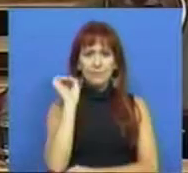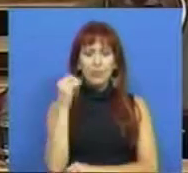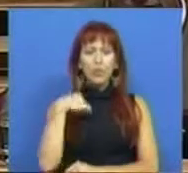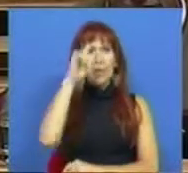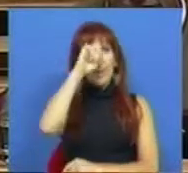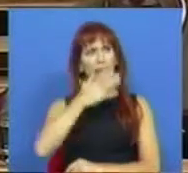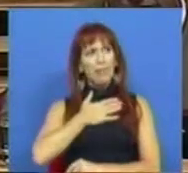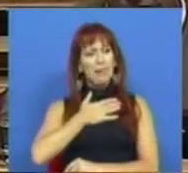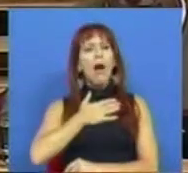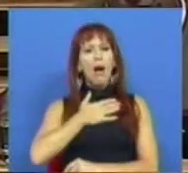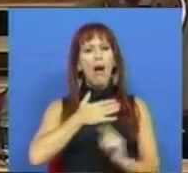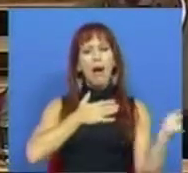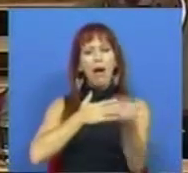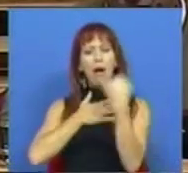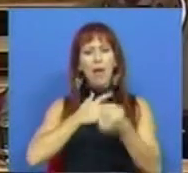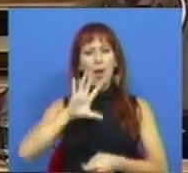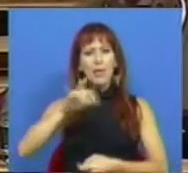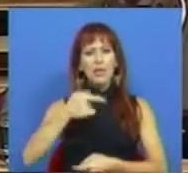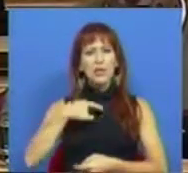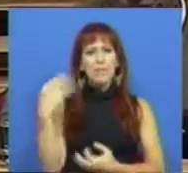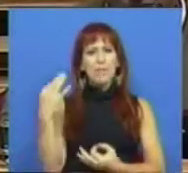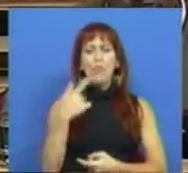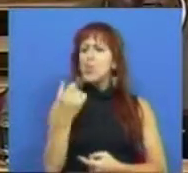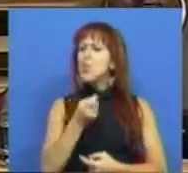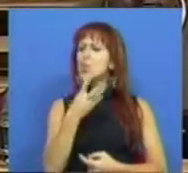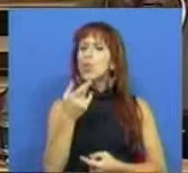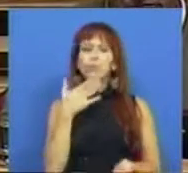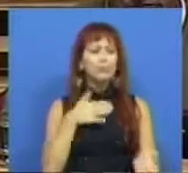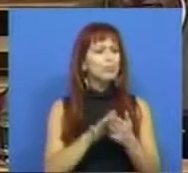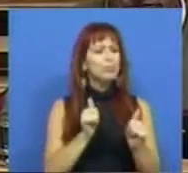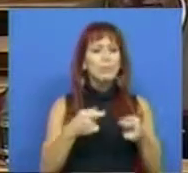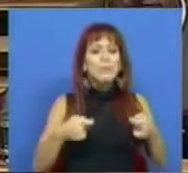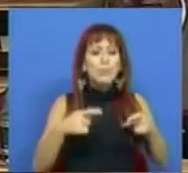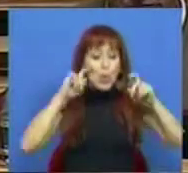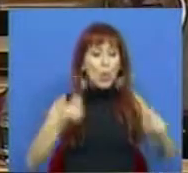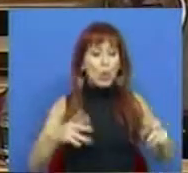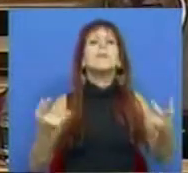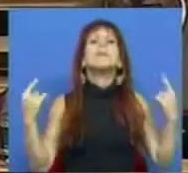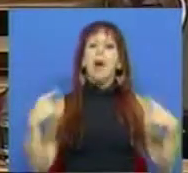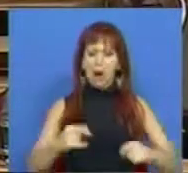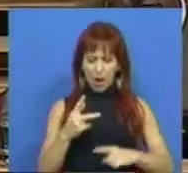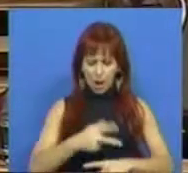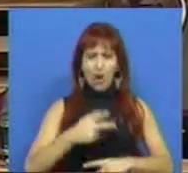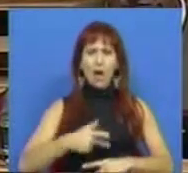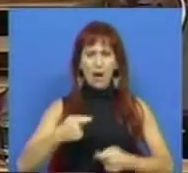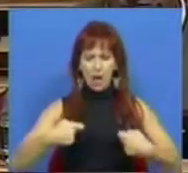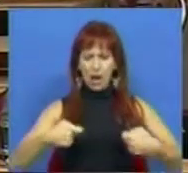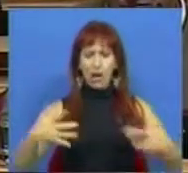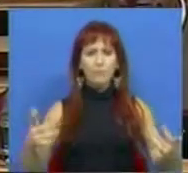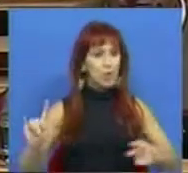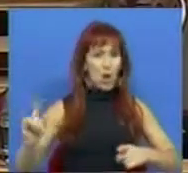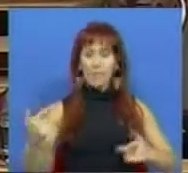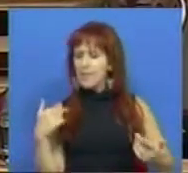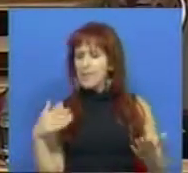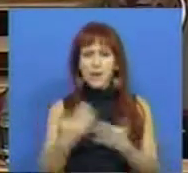nos lembrar a todos e para lembrar ao país que há muitas formas de racionalizar a despesa e há formas de cortar na despesa